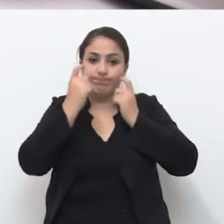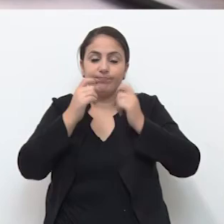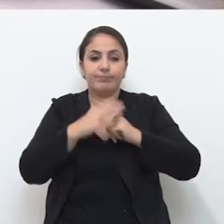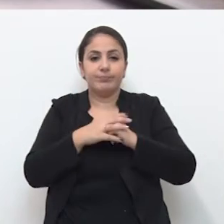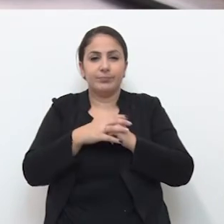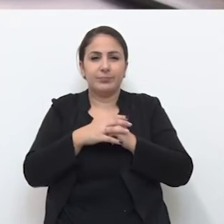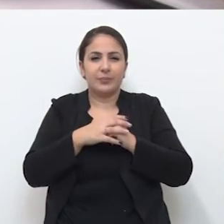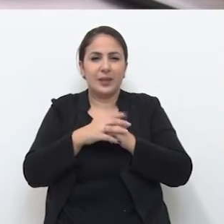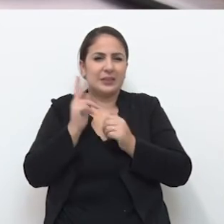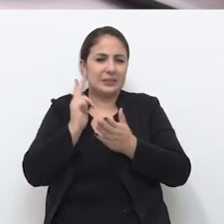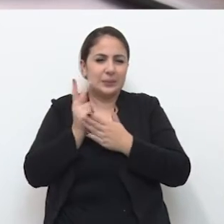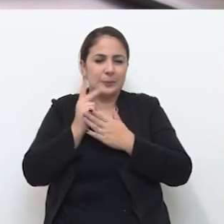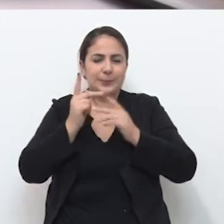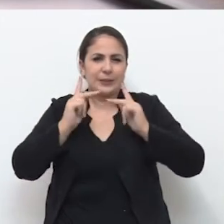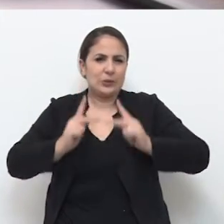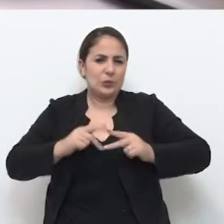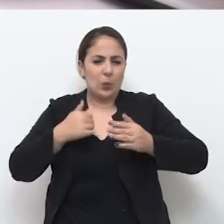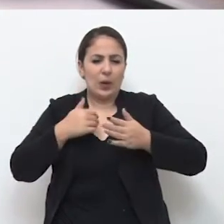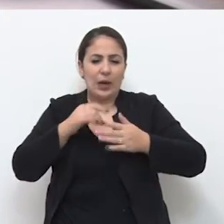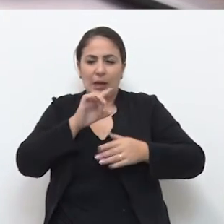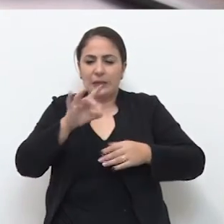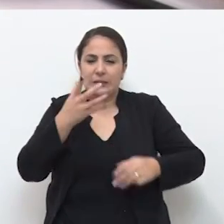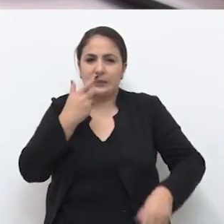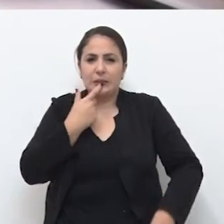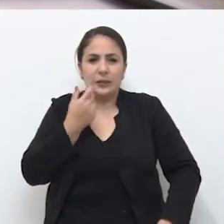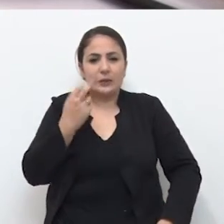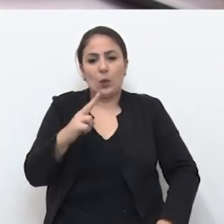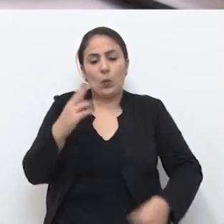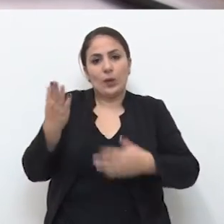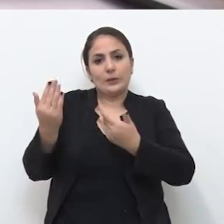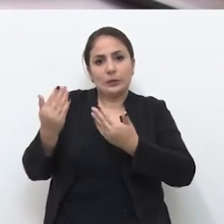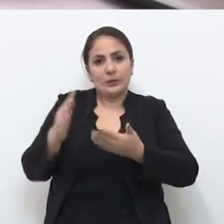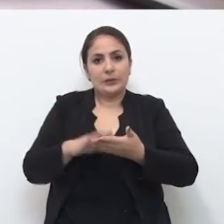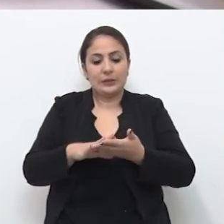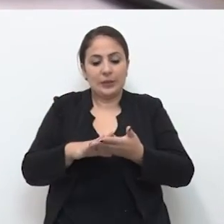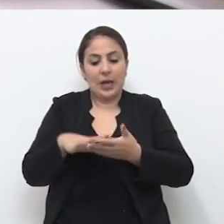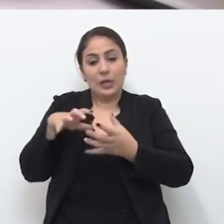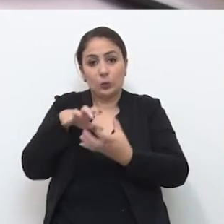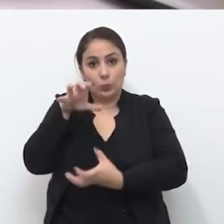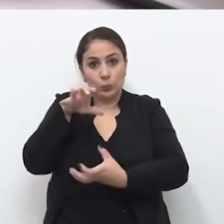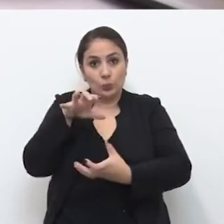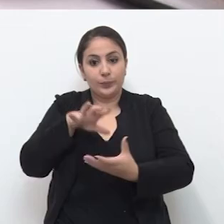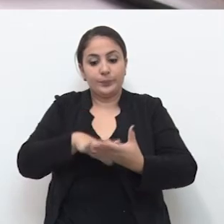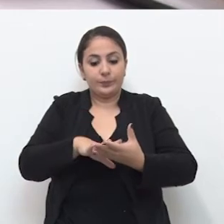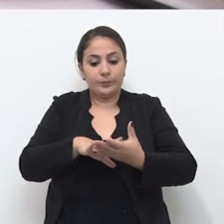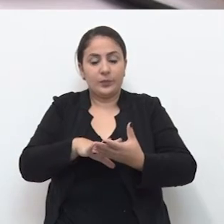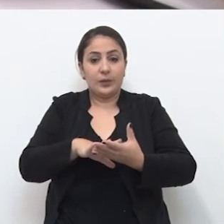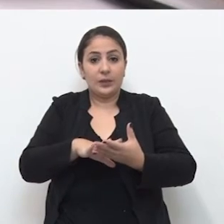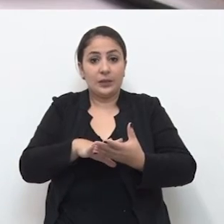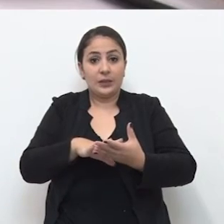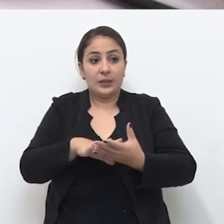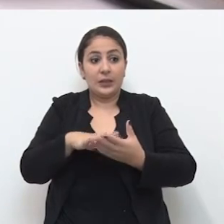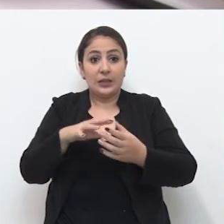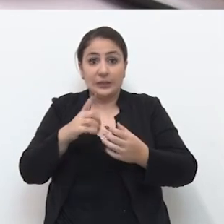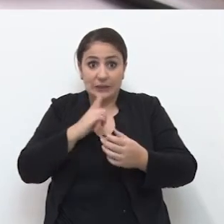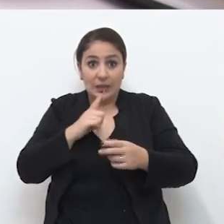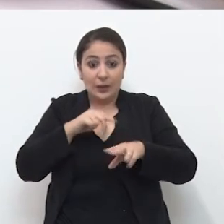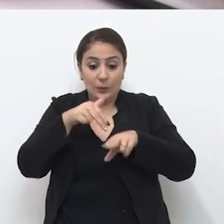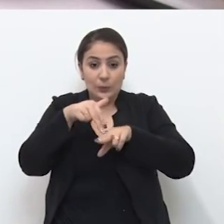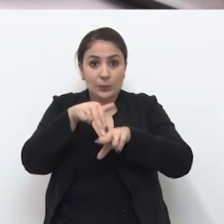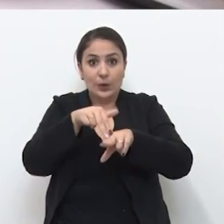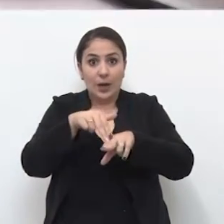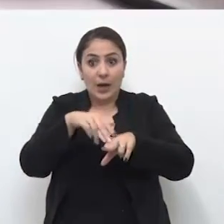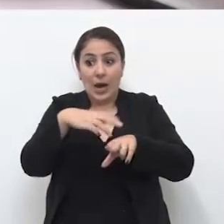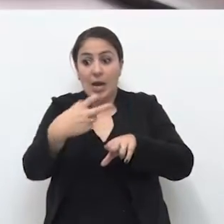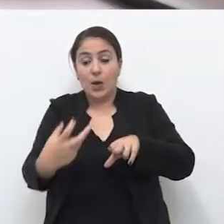preocupação. A cada pessoa, ou cada criança, ou cada adolescente, ou cada ser adulto que cair numa patinete e bater